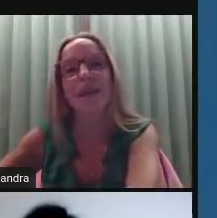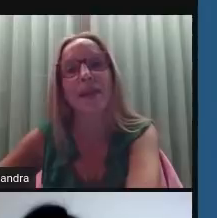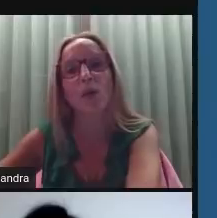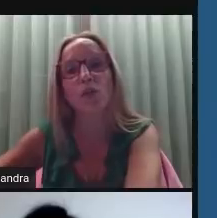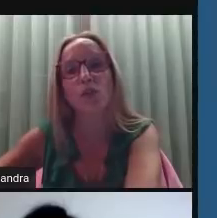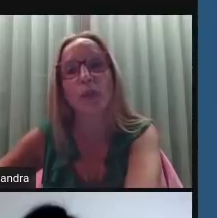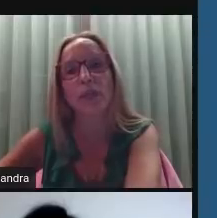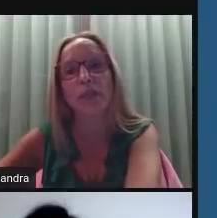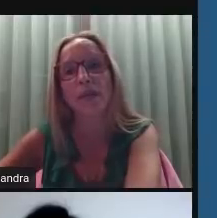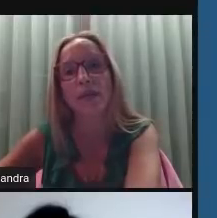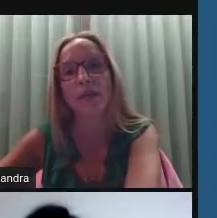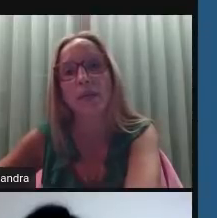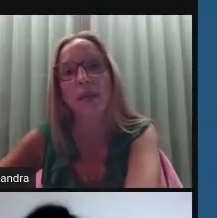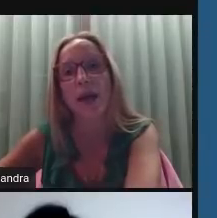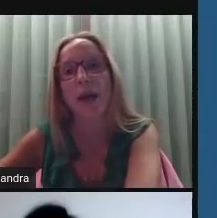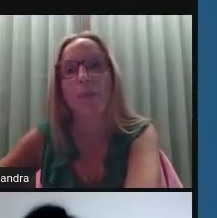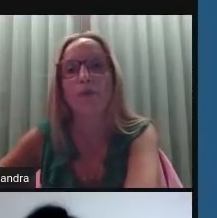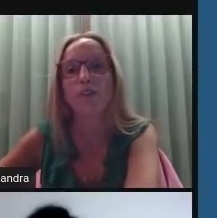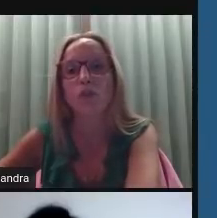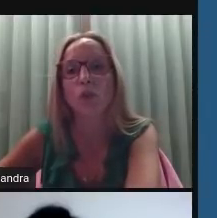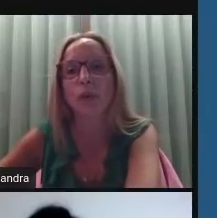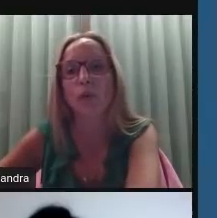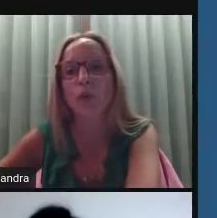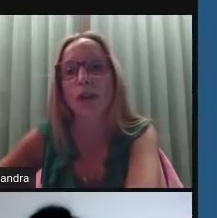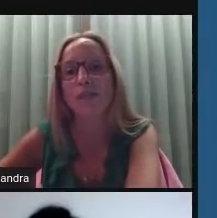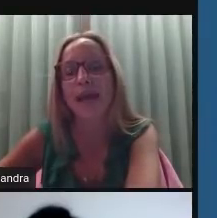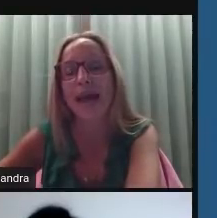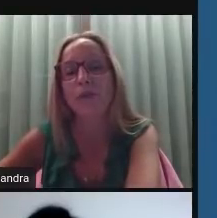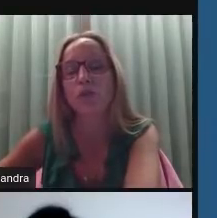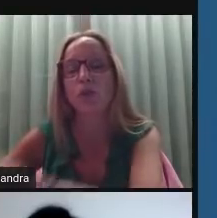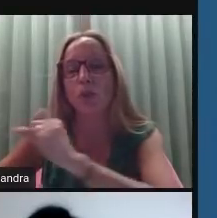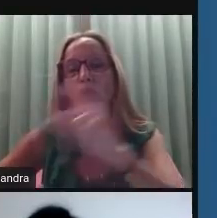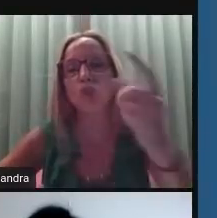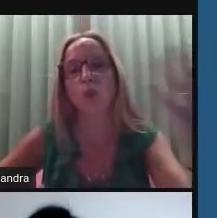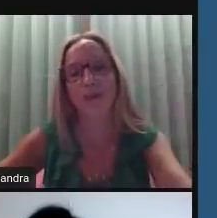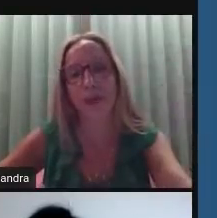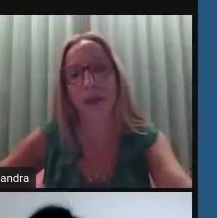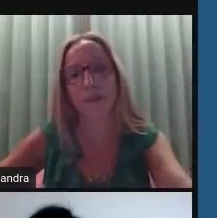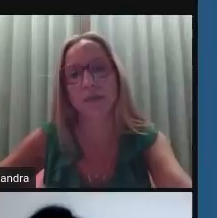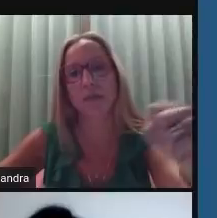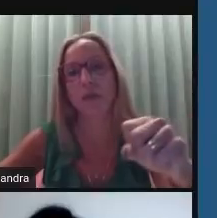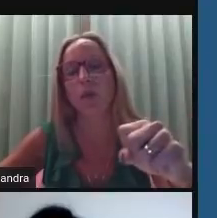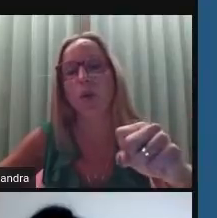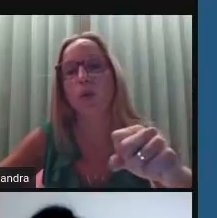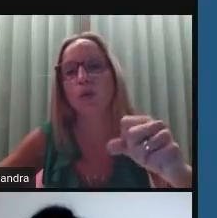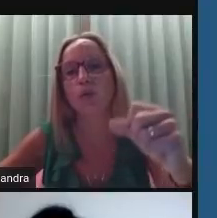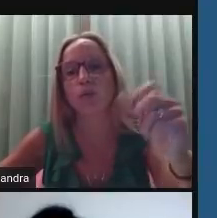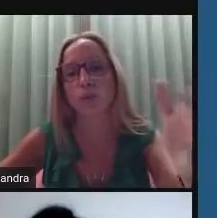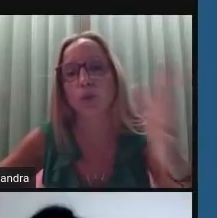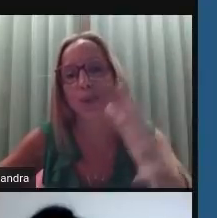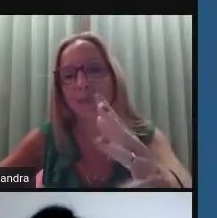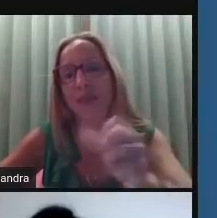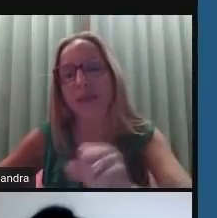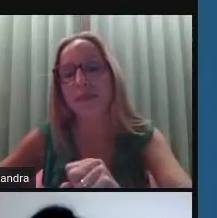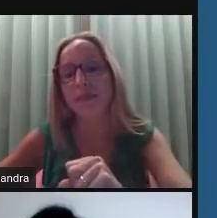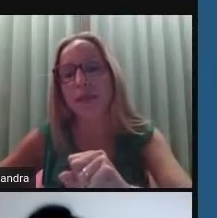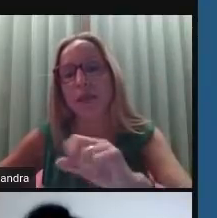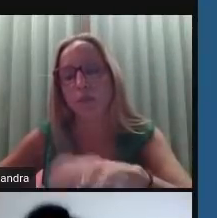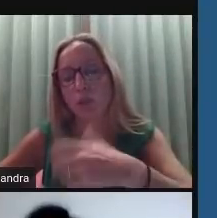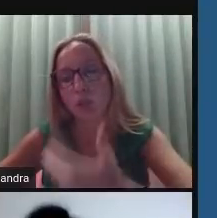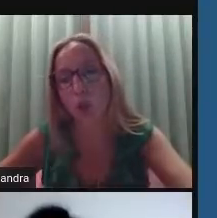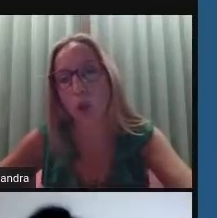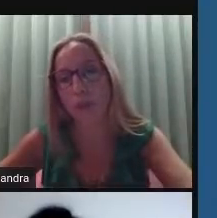mesma cartela construída, a professora com dois dados, um de 1 a 3, o outro de 1 a